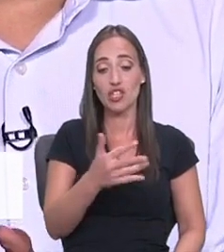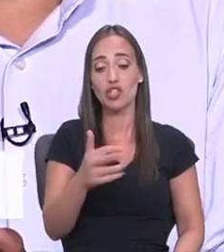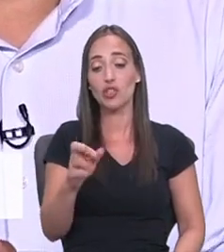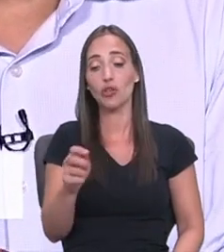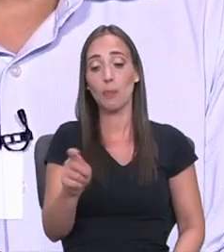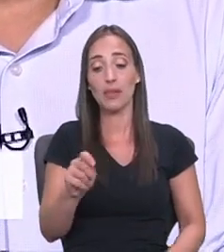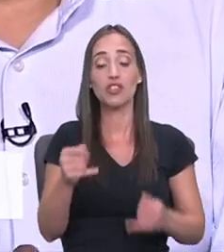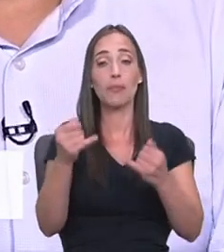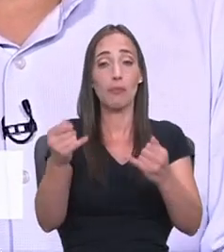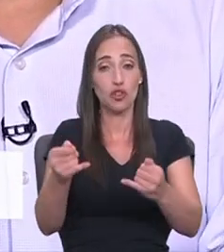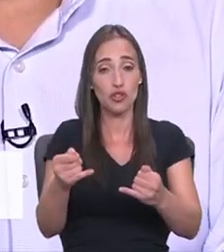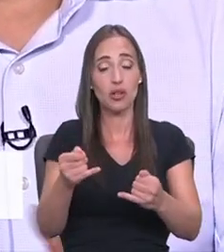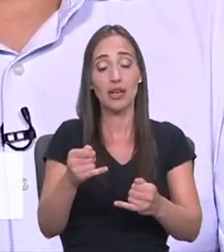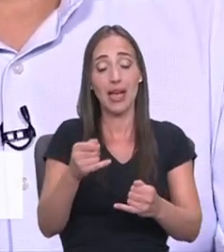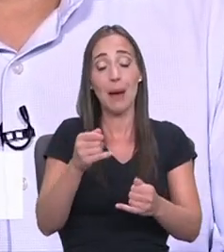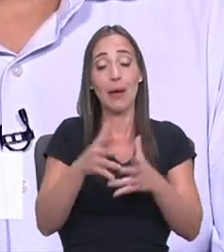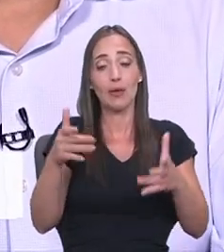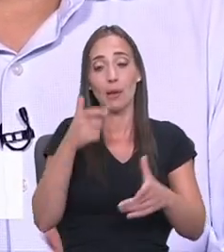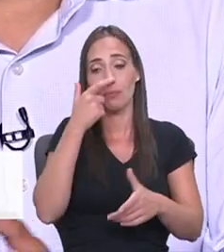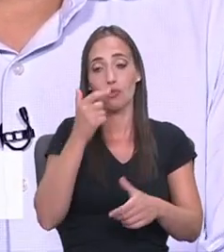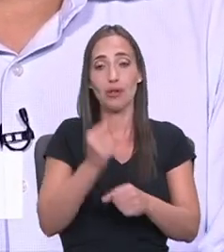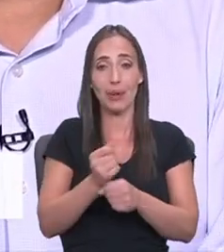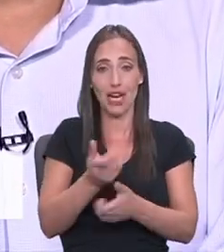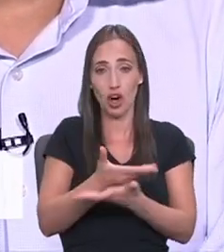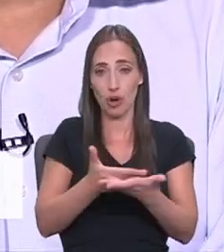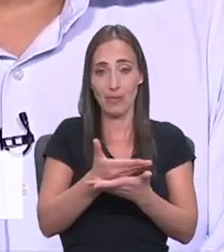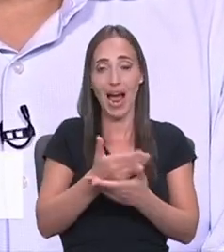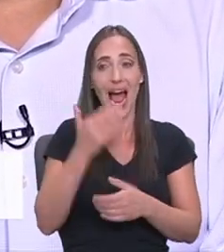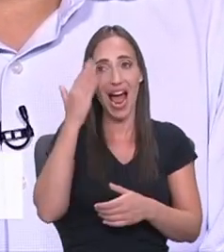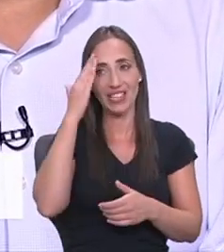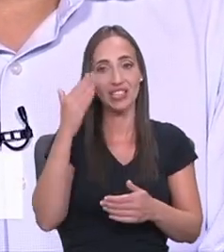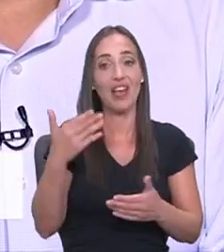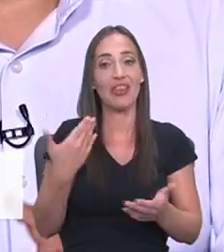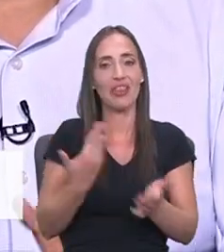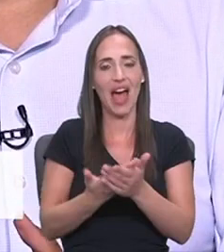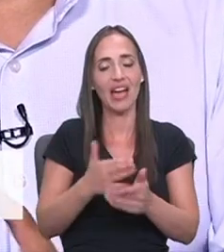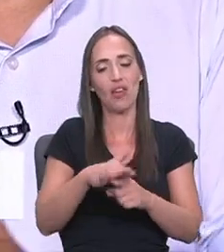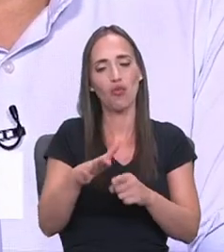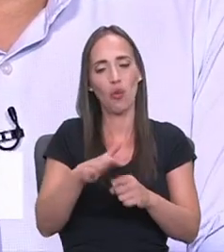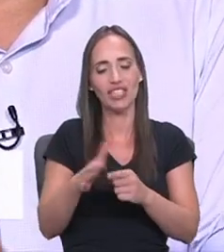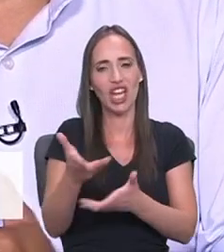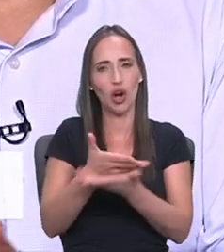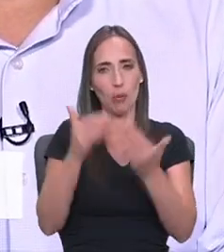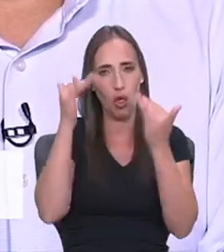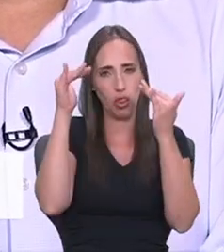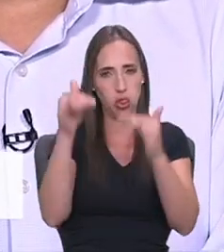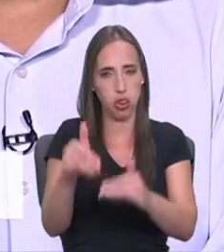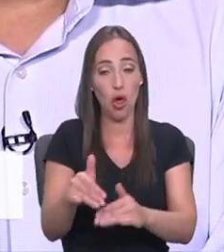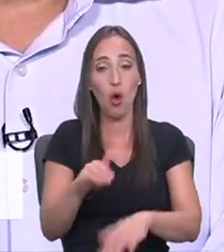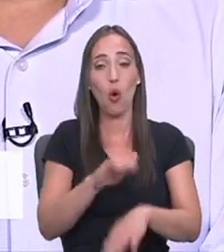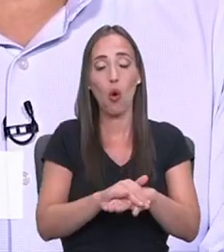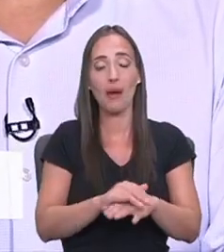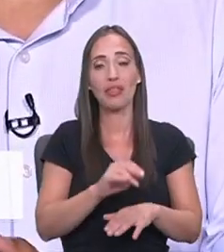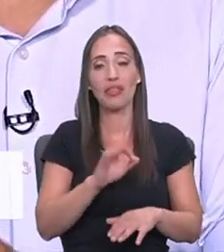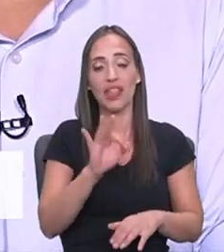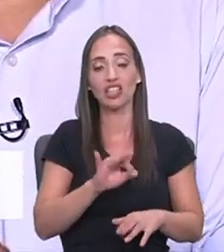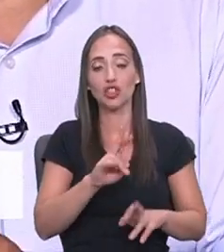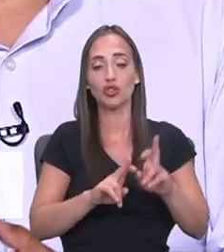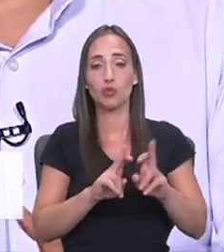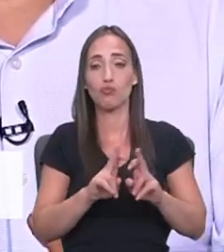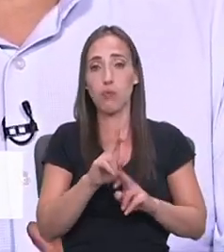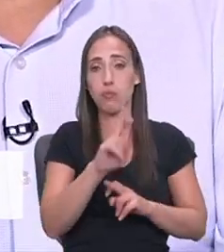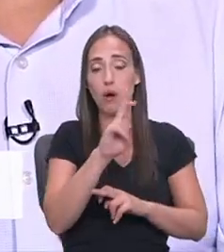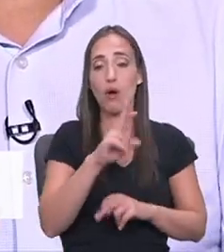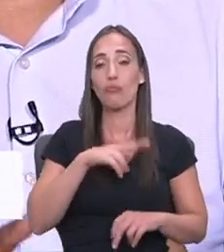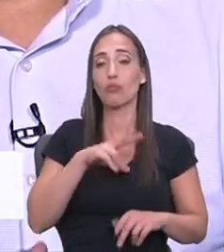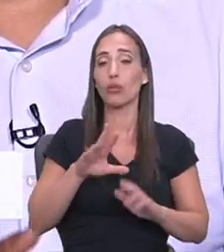economistas acreditam que os efeitos recessivos na atividade económica se iram sentir da subida das taxas de juro Ora bem Portugal